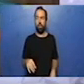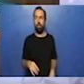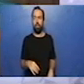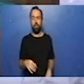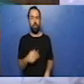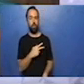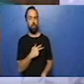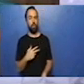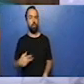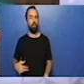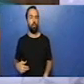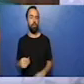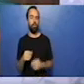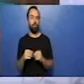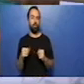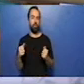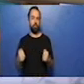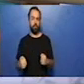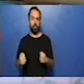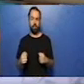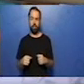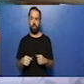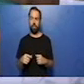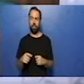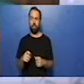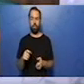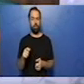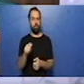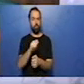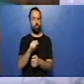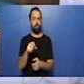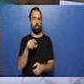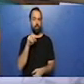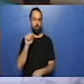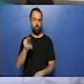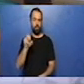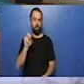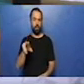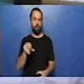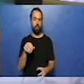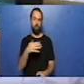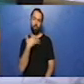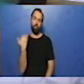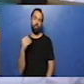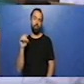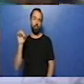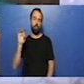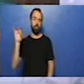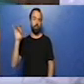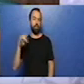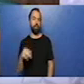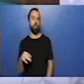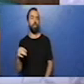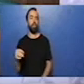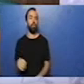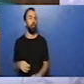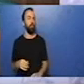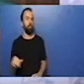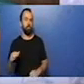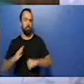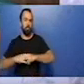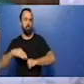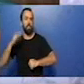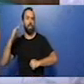No entanto, tem um impacto ambiental a partir dessa ação. A ação mais adequada é o controle biológico. É você pegar